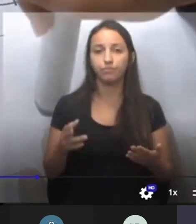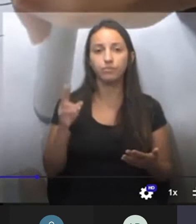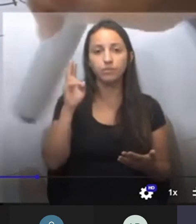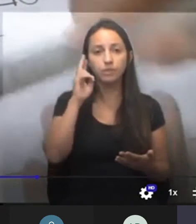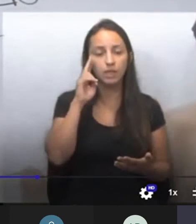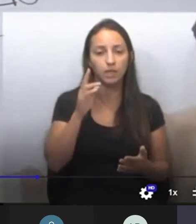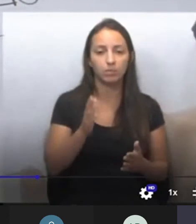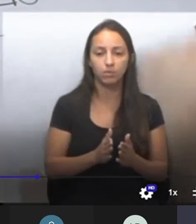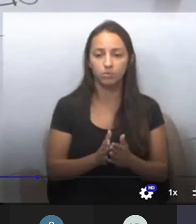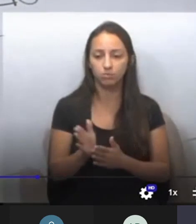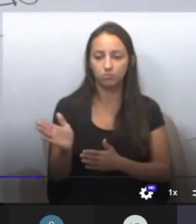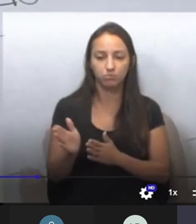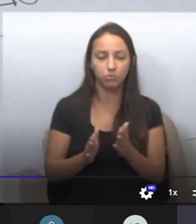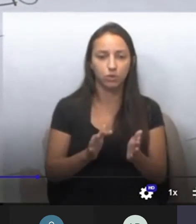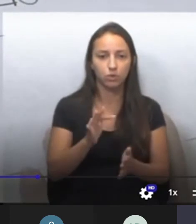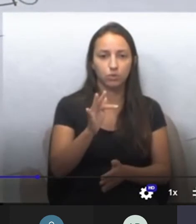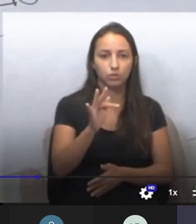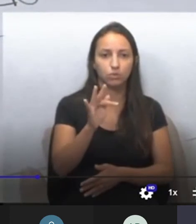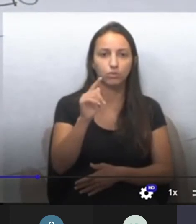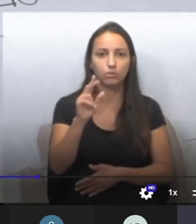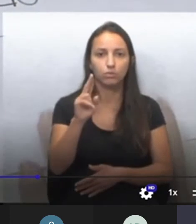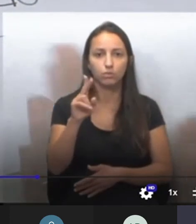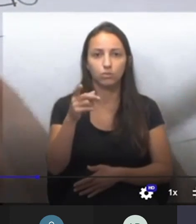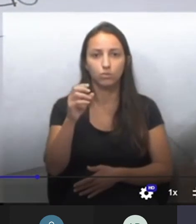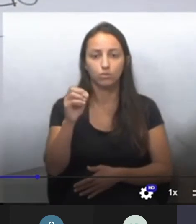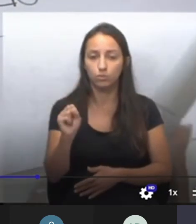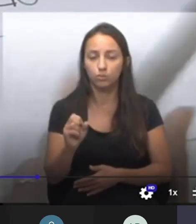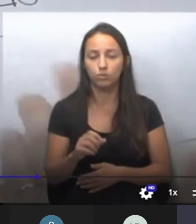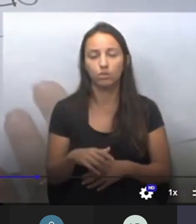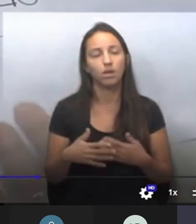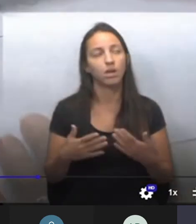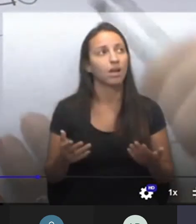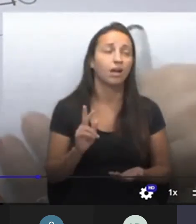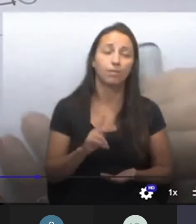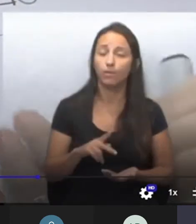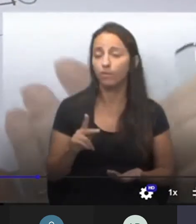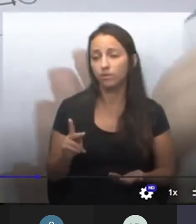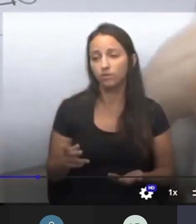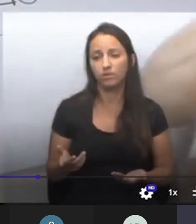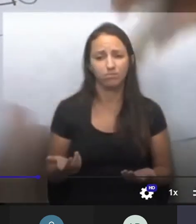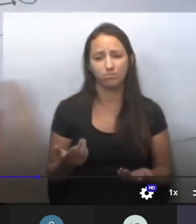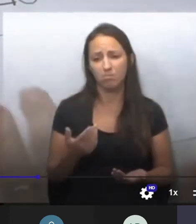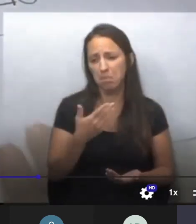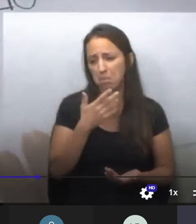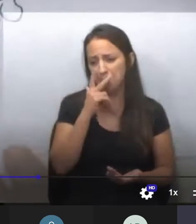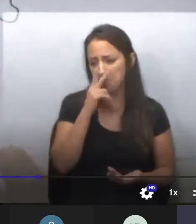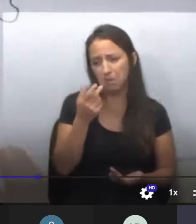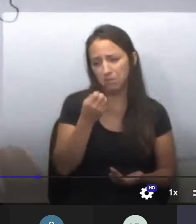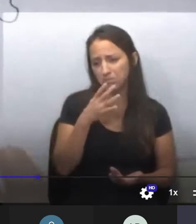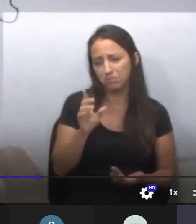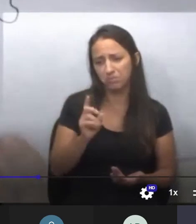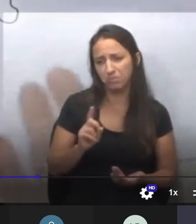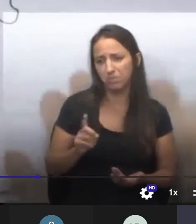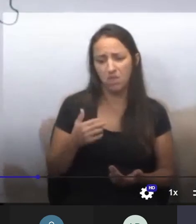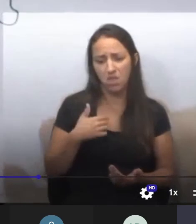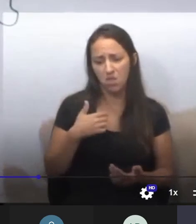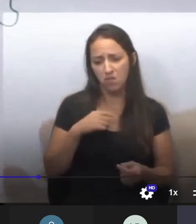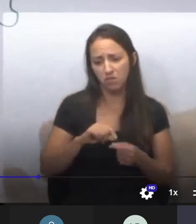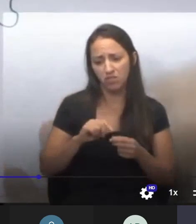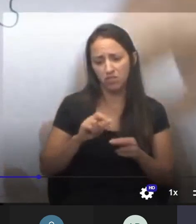dos acessos, dos fluxos que você tem. Ah, professora, mas eu acho que não ficou tão bom assim, vou